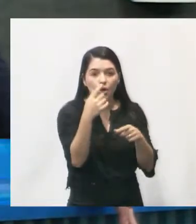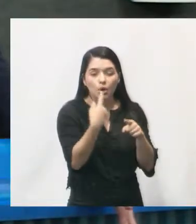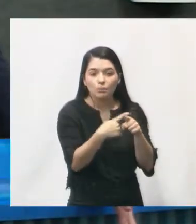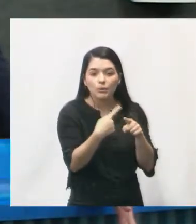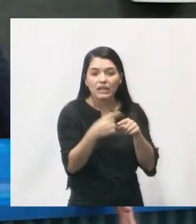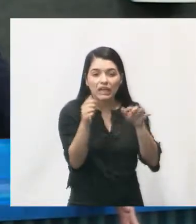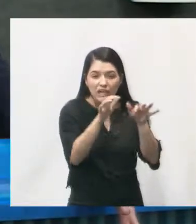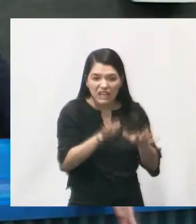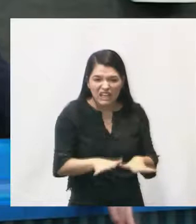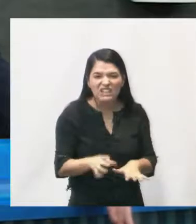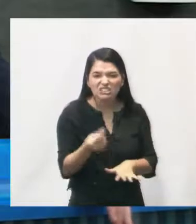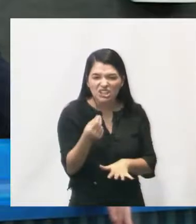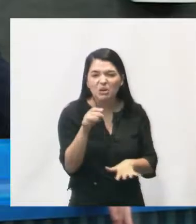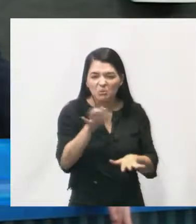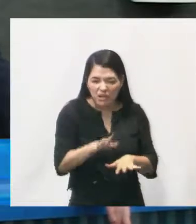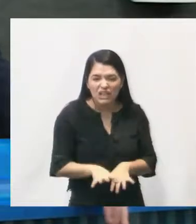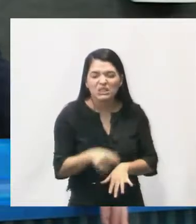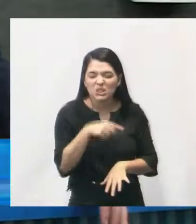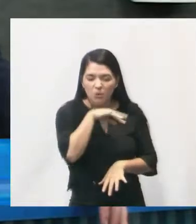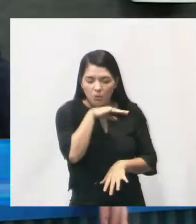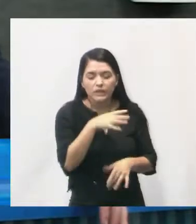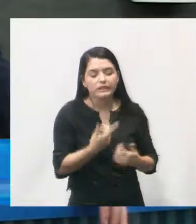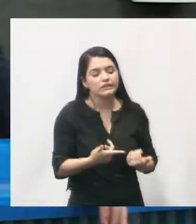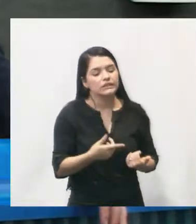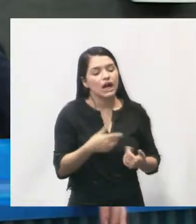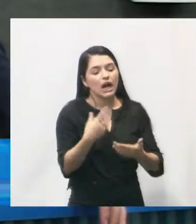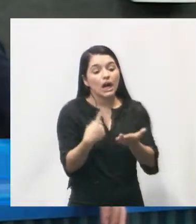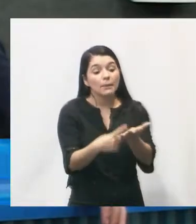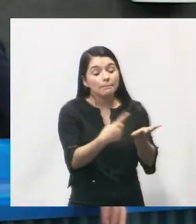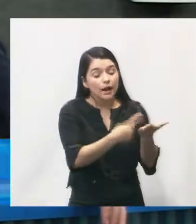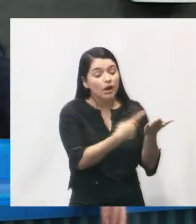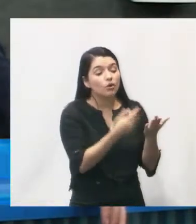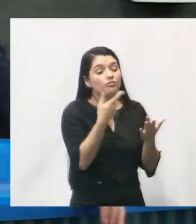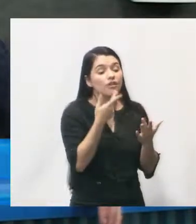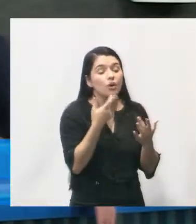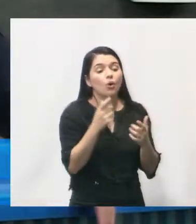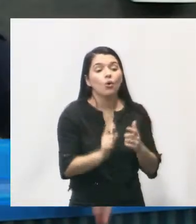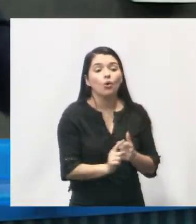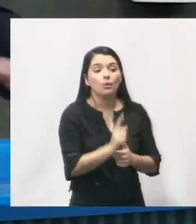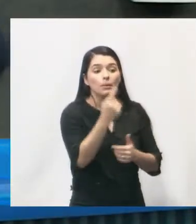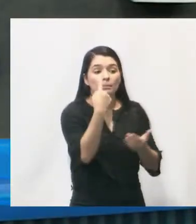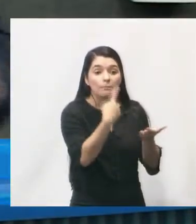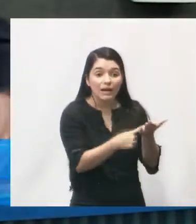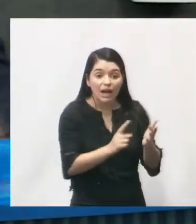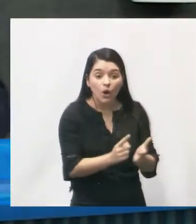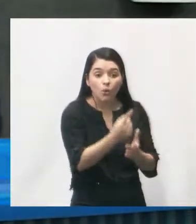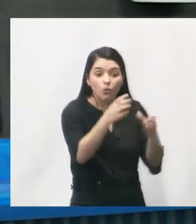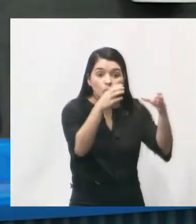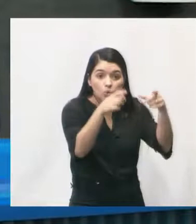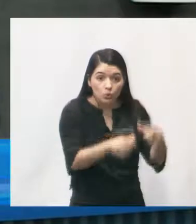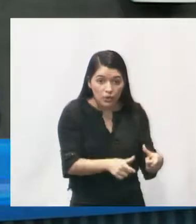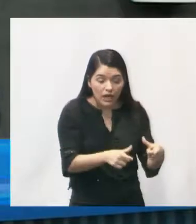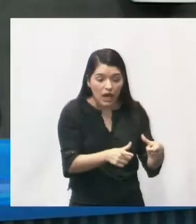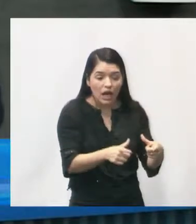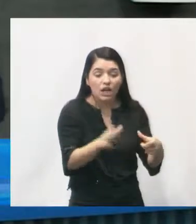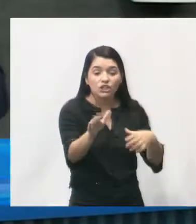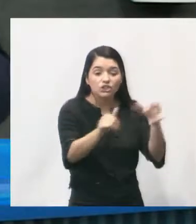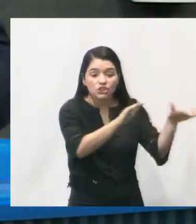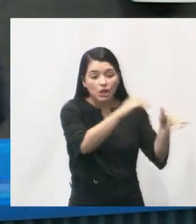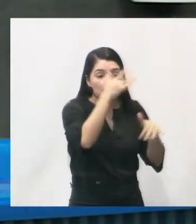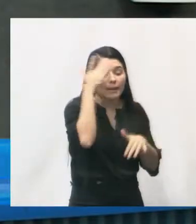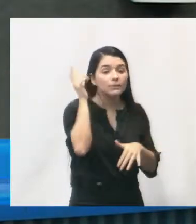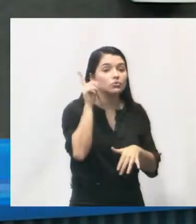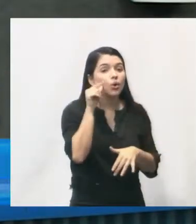fizemos essa estratégia de fazer um liquida num único local, com todos os comerciantes.